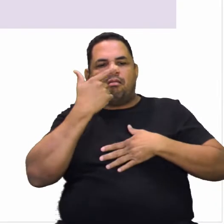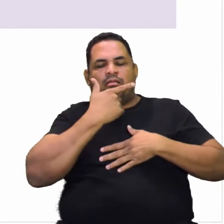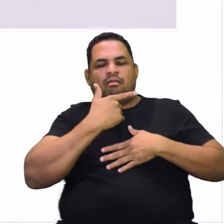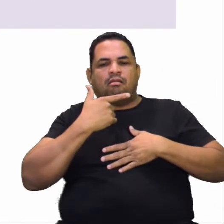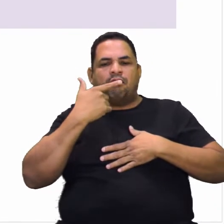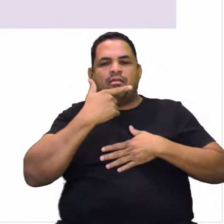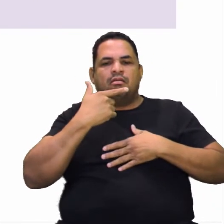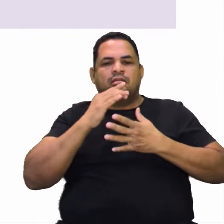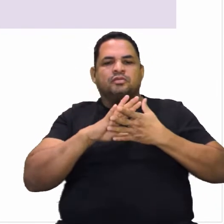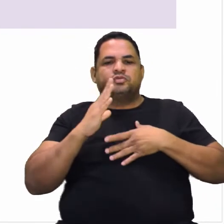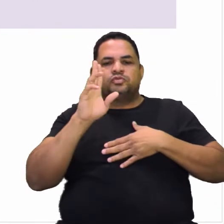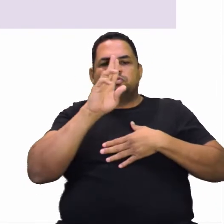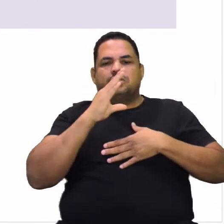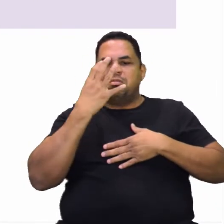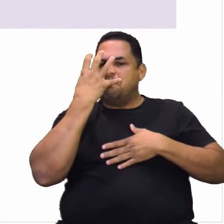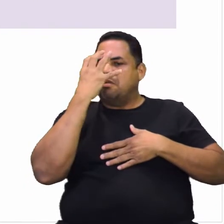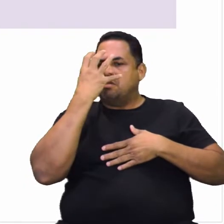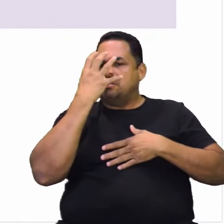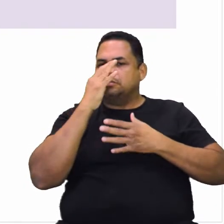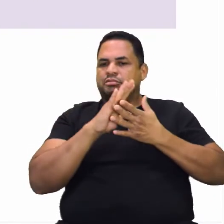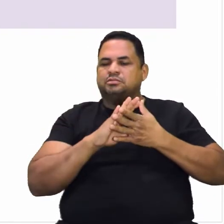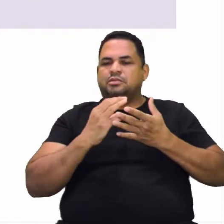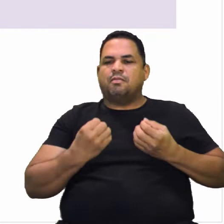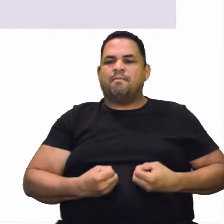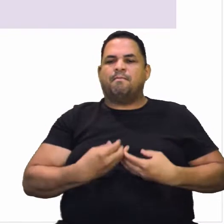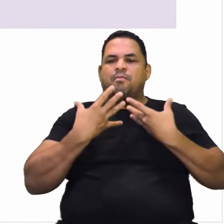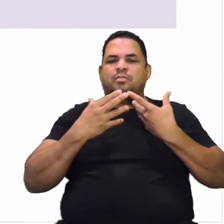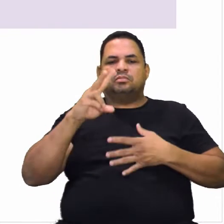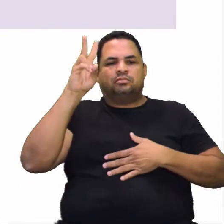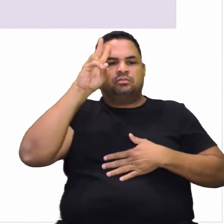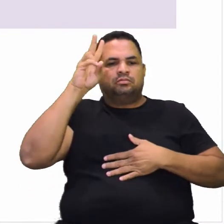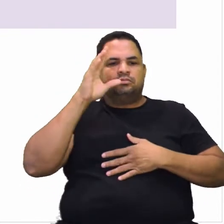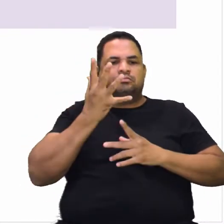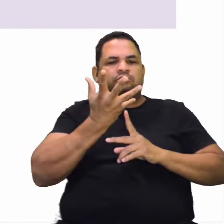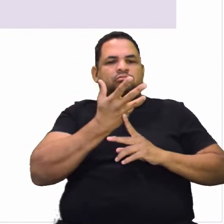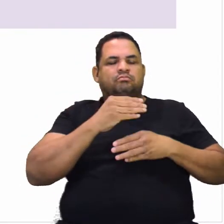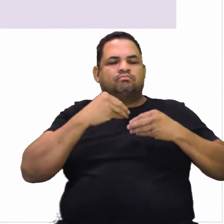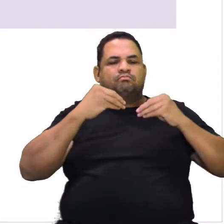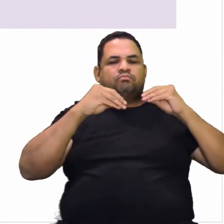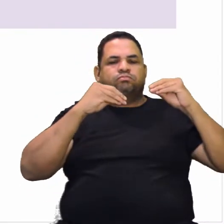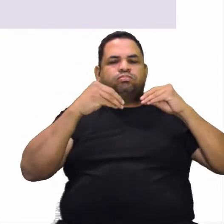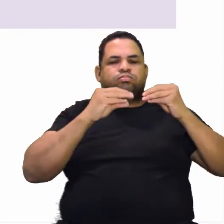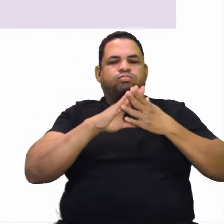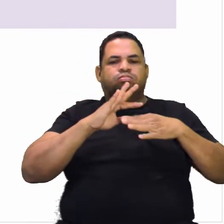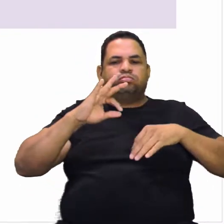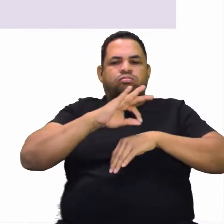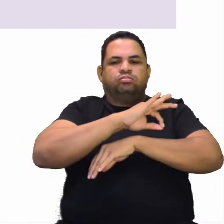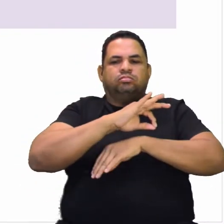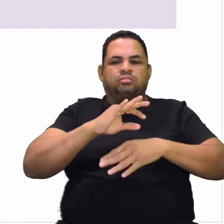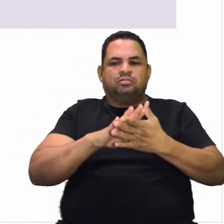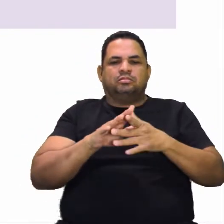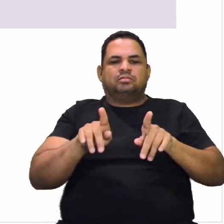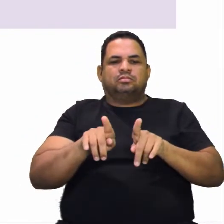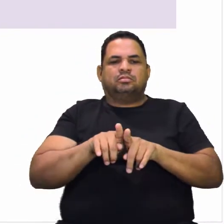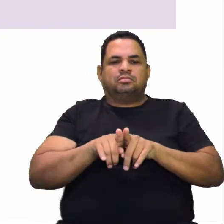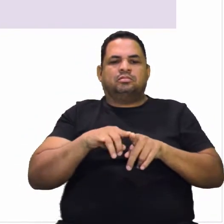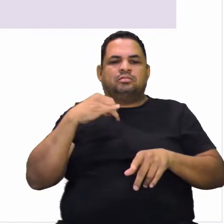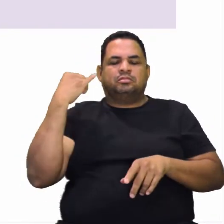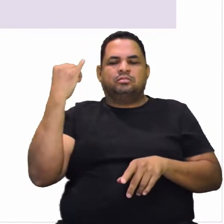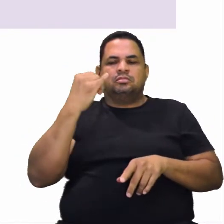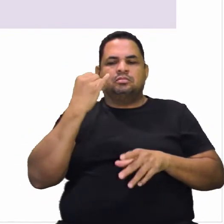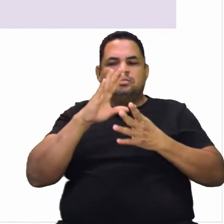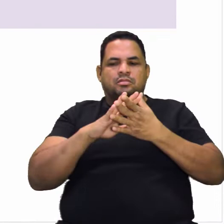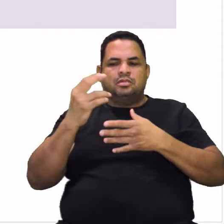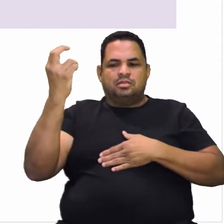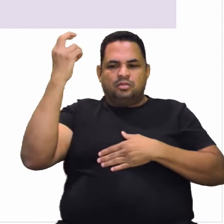geralmente máscaras. A poesia, a história, as artes plásticas e a arquitetura foram também muito importantes